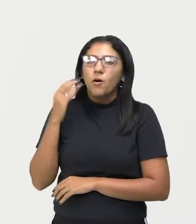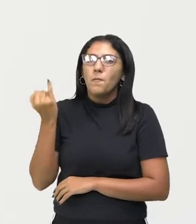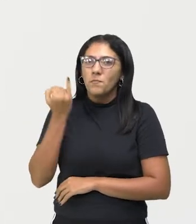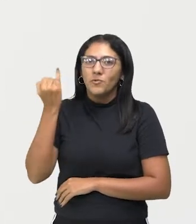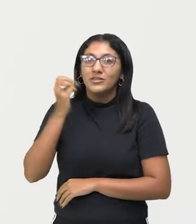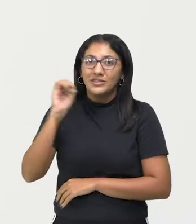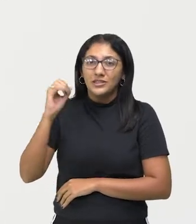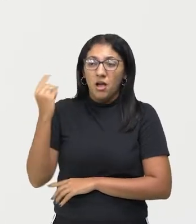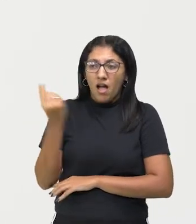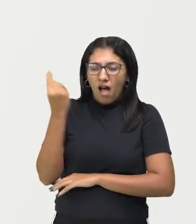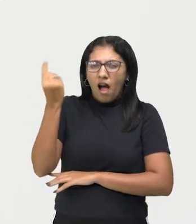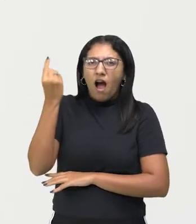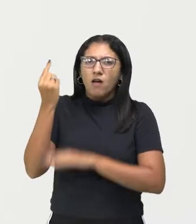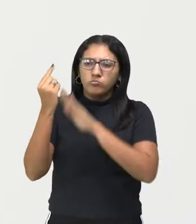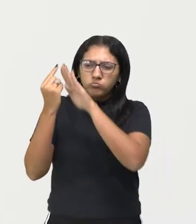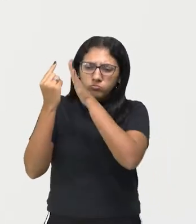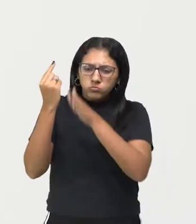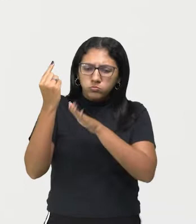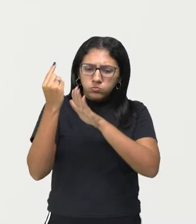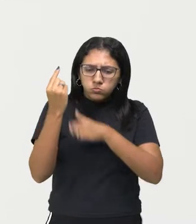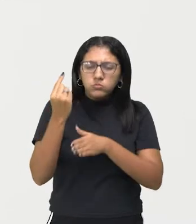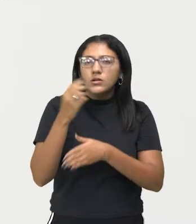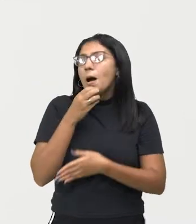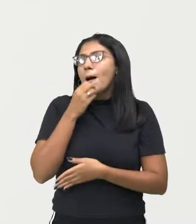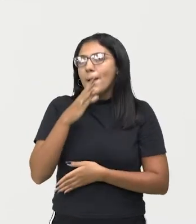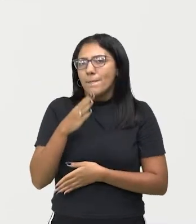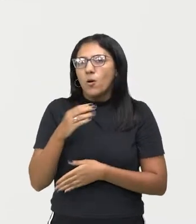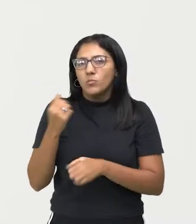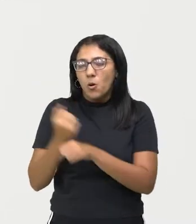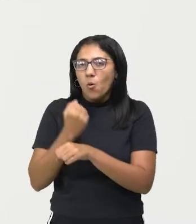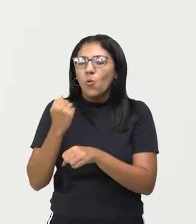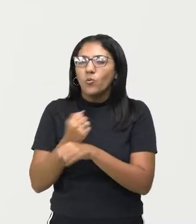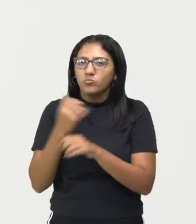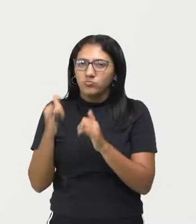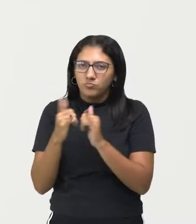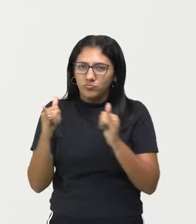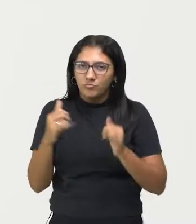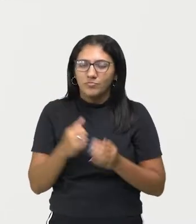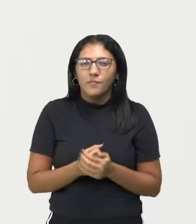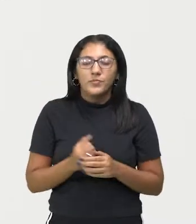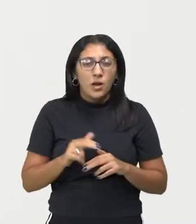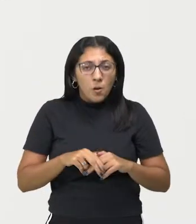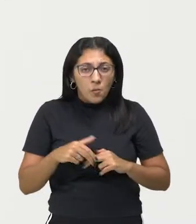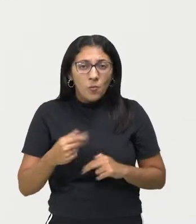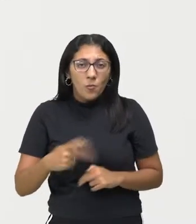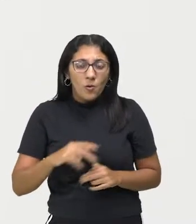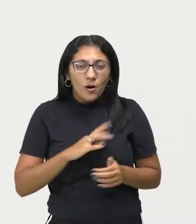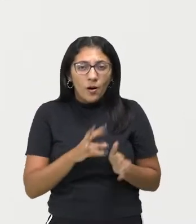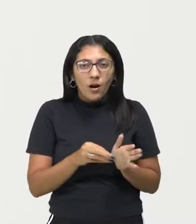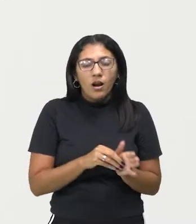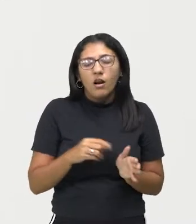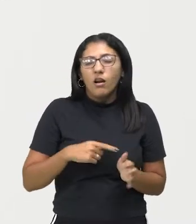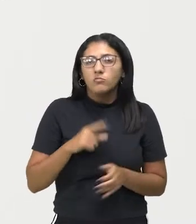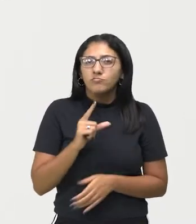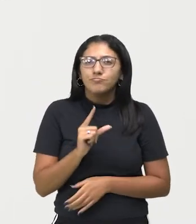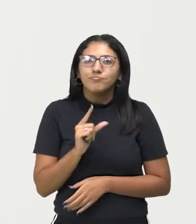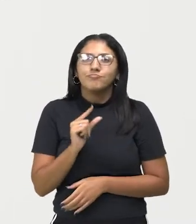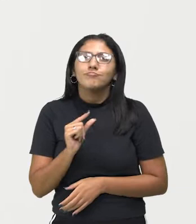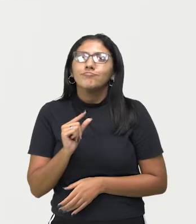maior a declividade, maior o potencial hidrelétrico. No caso da Amazônia, como a declividade é menor, há um baixo